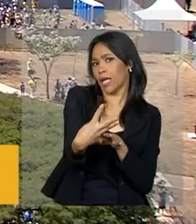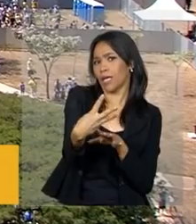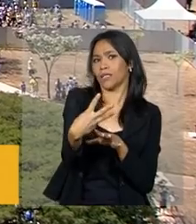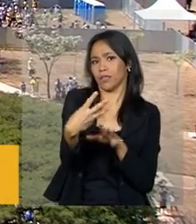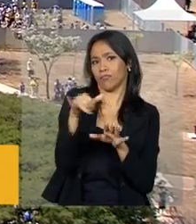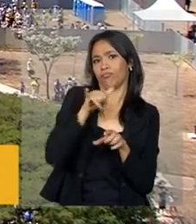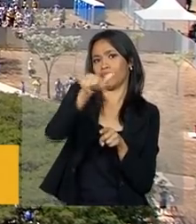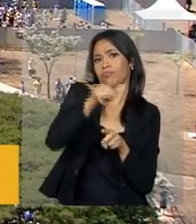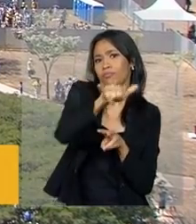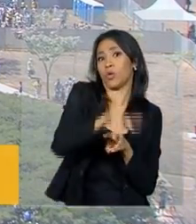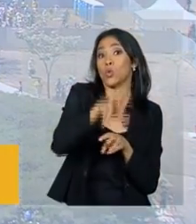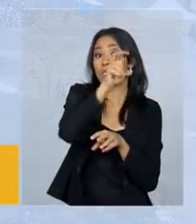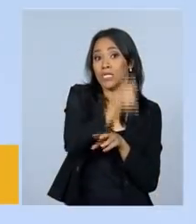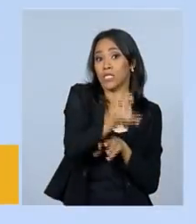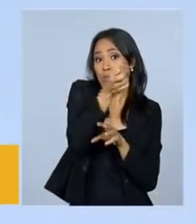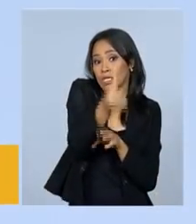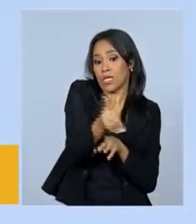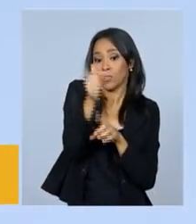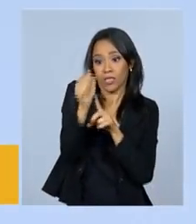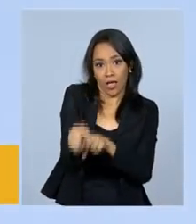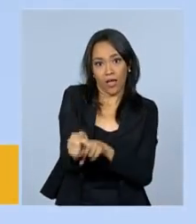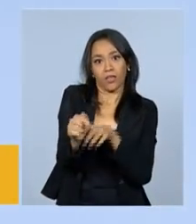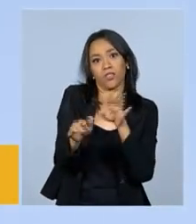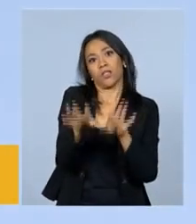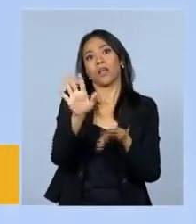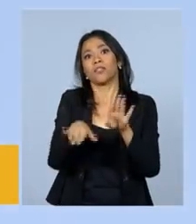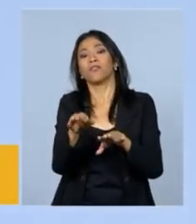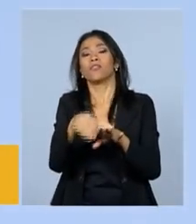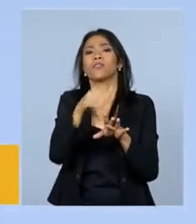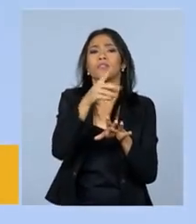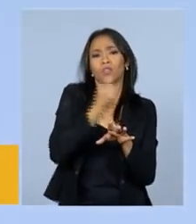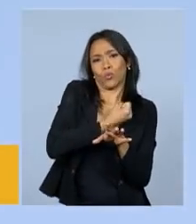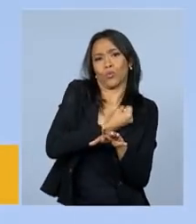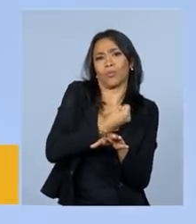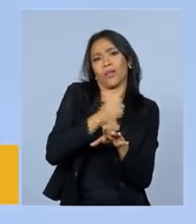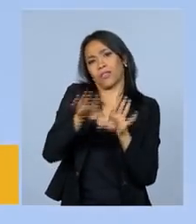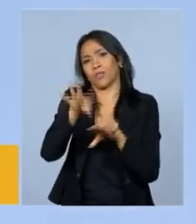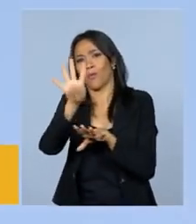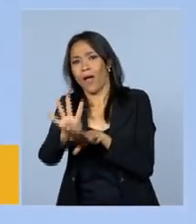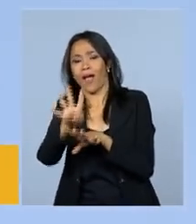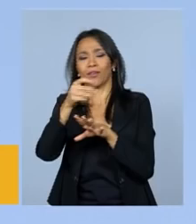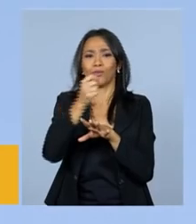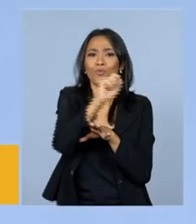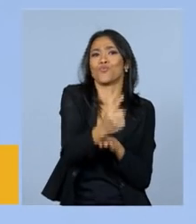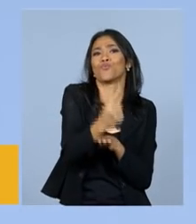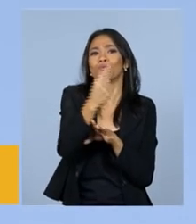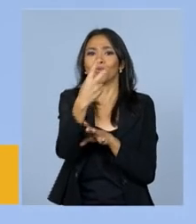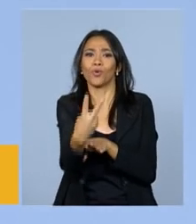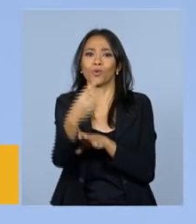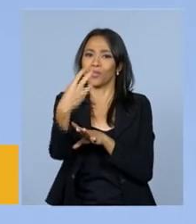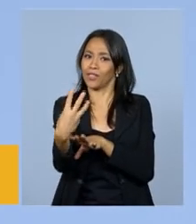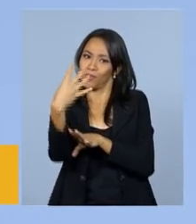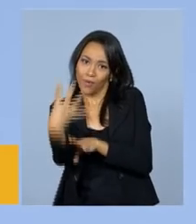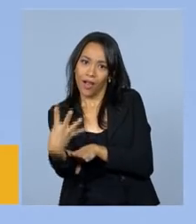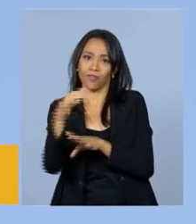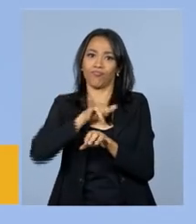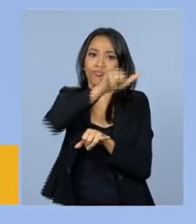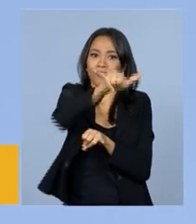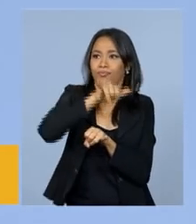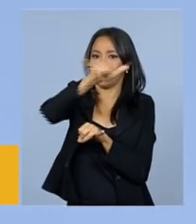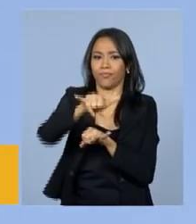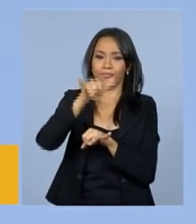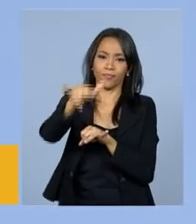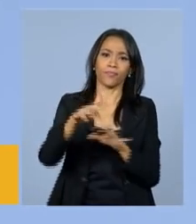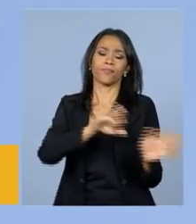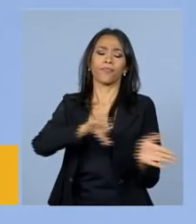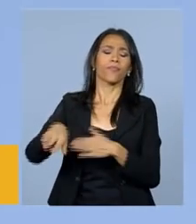o 5, o 6 e o 7, às vezes 2, o 5 e o 6, e às vezes 4, o 1, 2, o 3 e o 4. Major Ribeiro, a gente viu logo